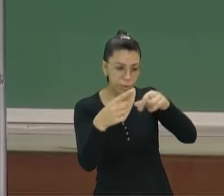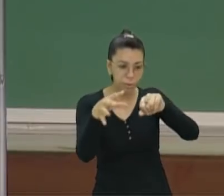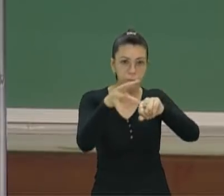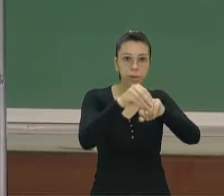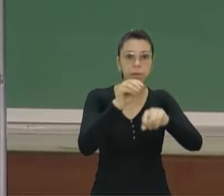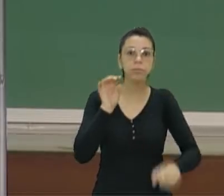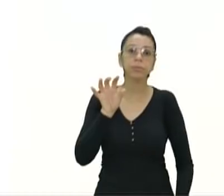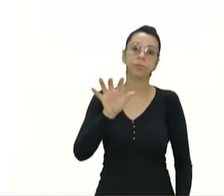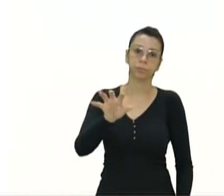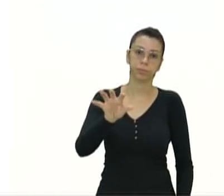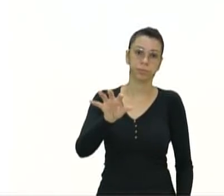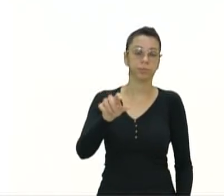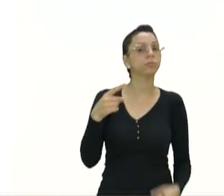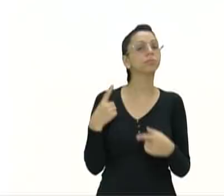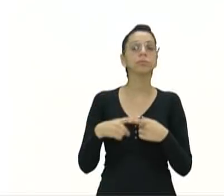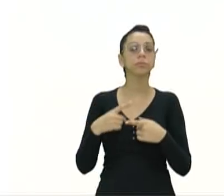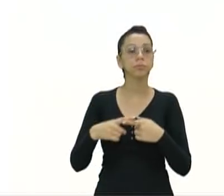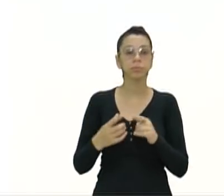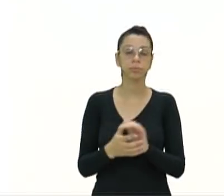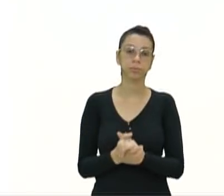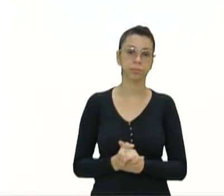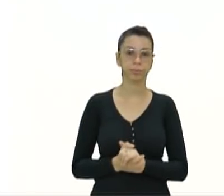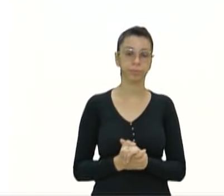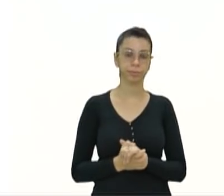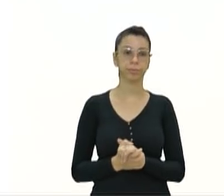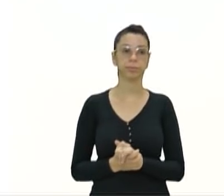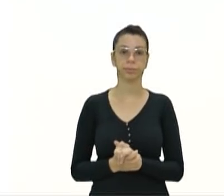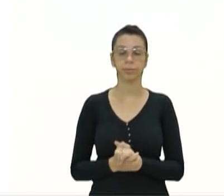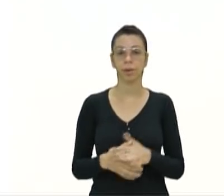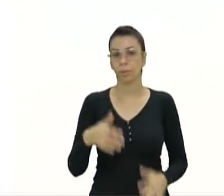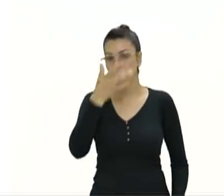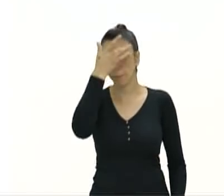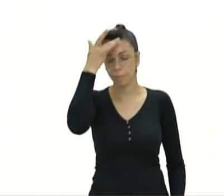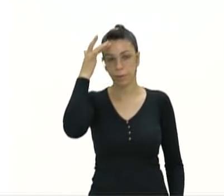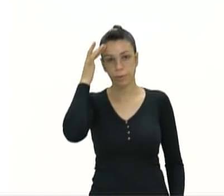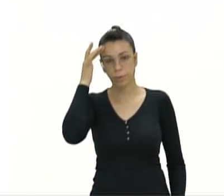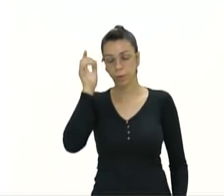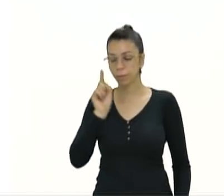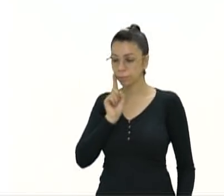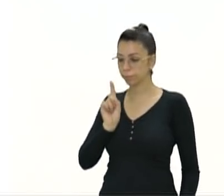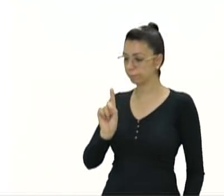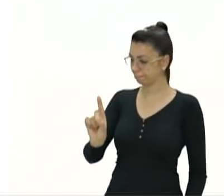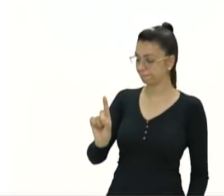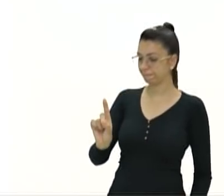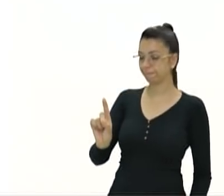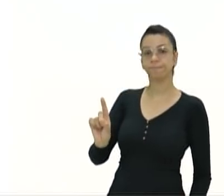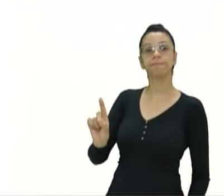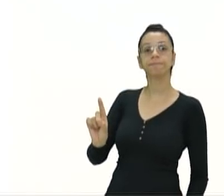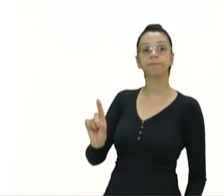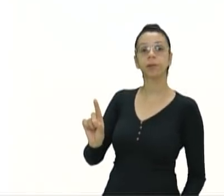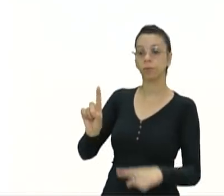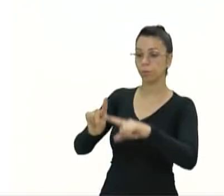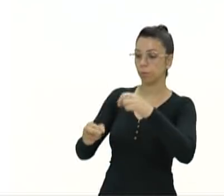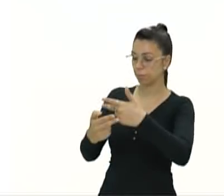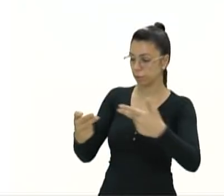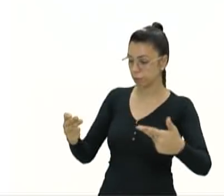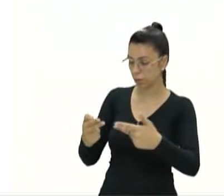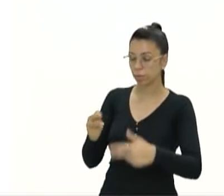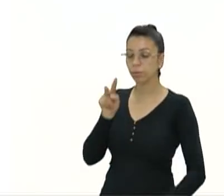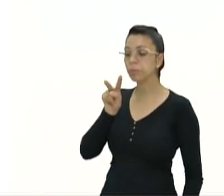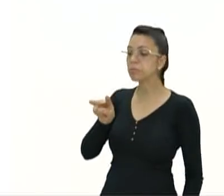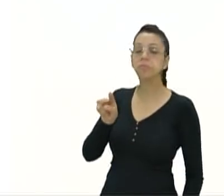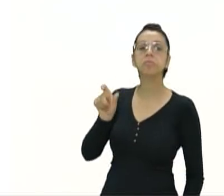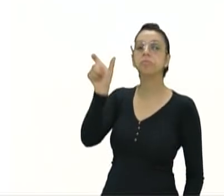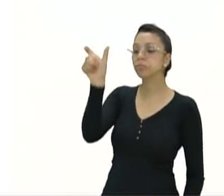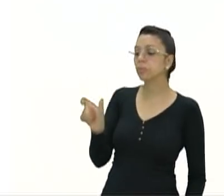vamos pensar aqui. Quando uma pessoa está diante de um objeto, ela é. Então, a pessoa se deparou com o objeto, o que ela